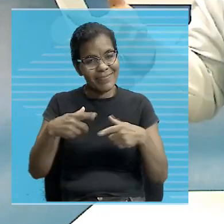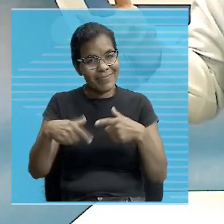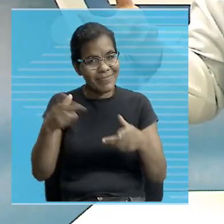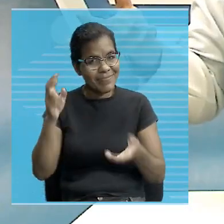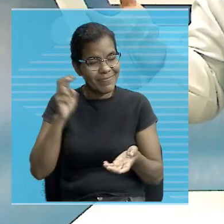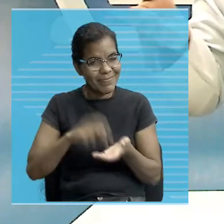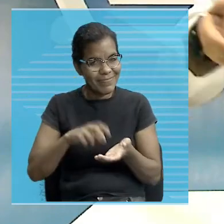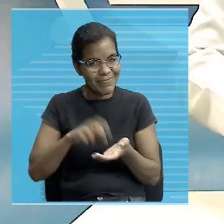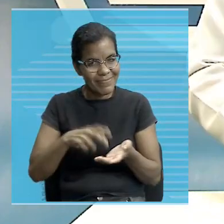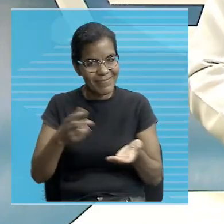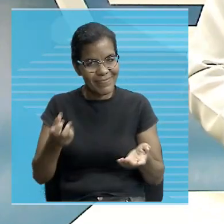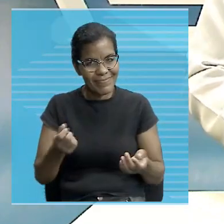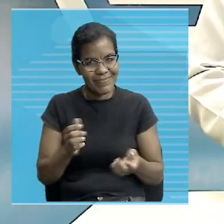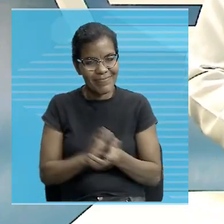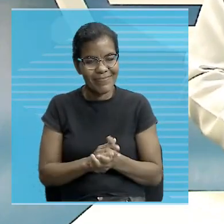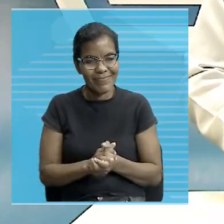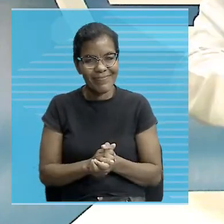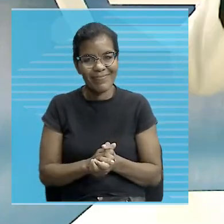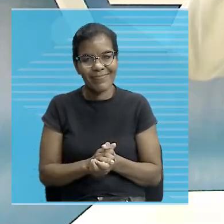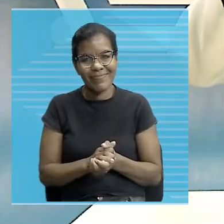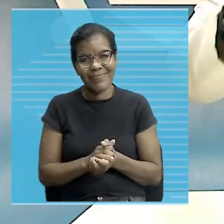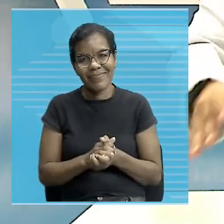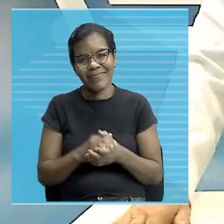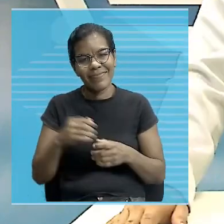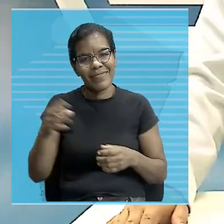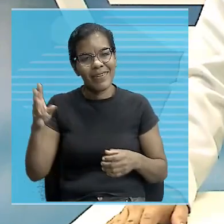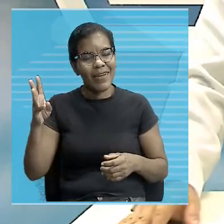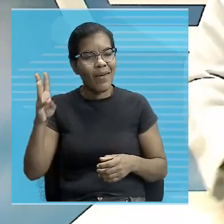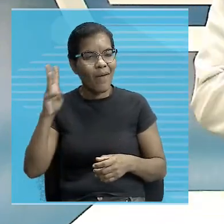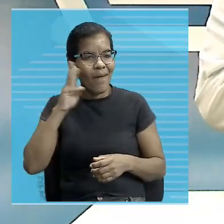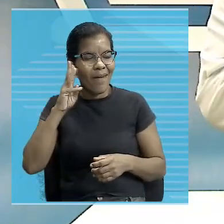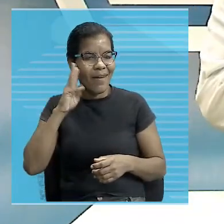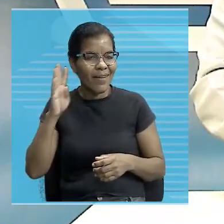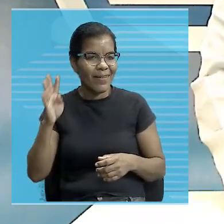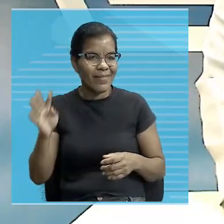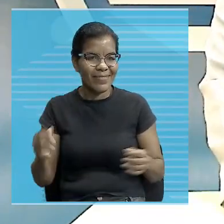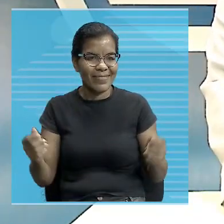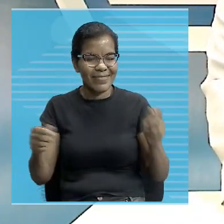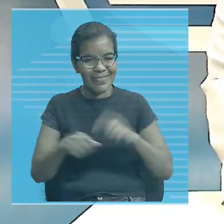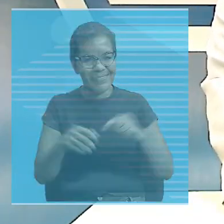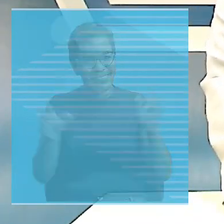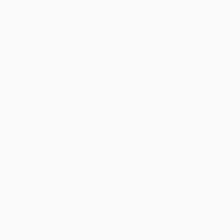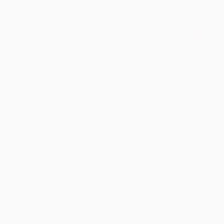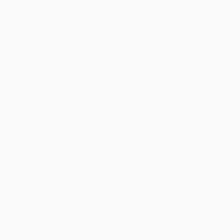amanhã de manhã. E no nosso caso, quarta-feira estamos de volta. Até lá.